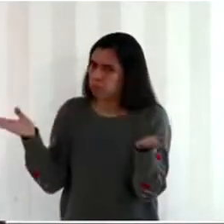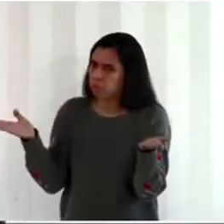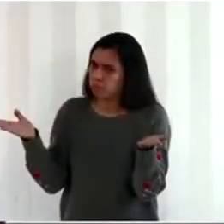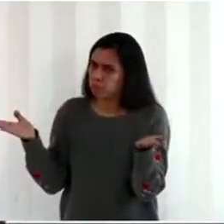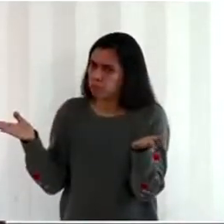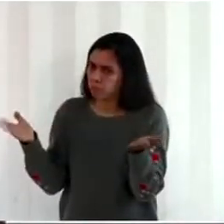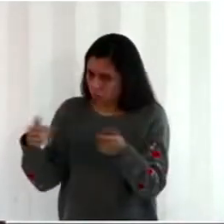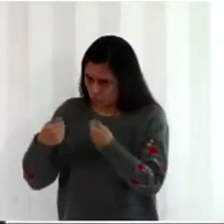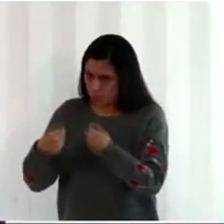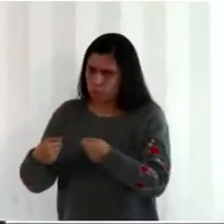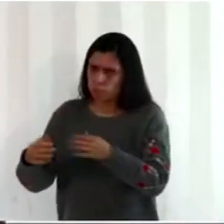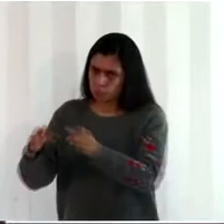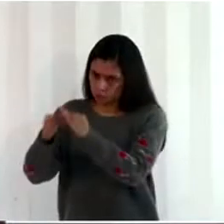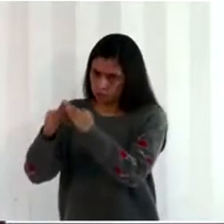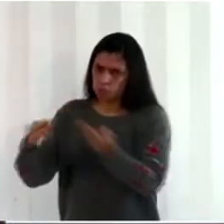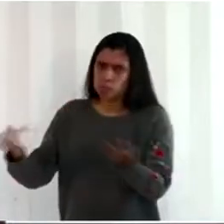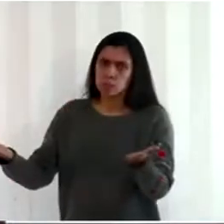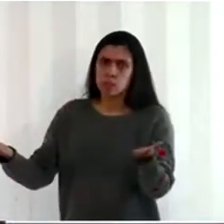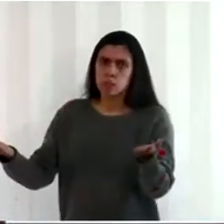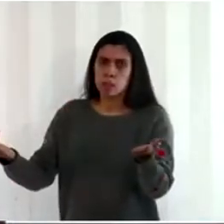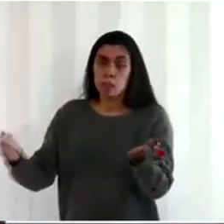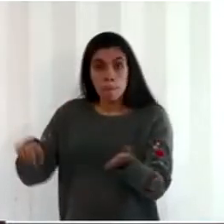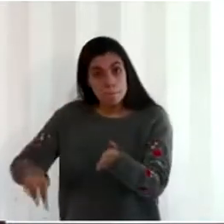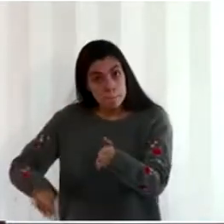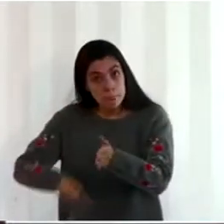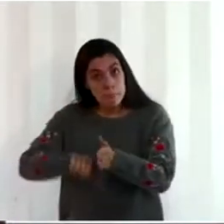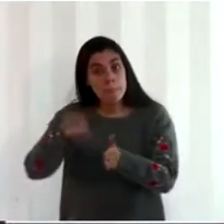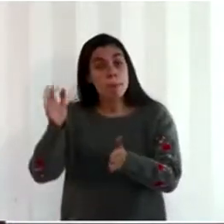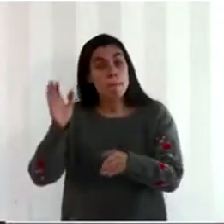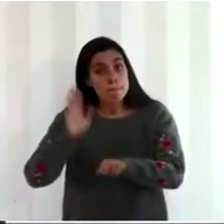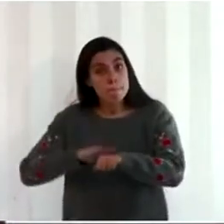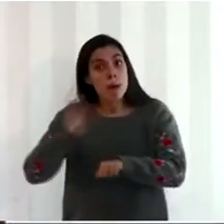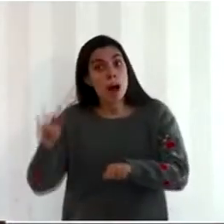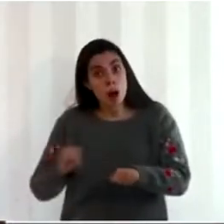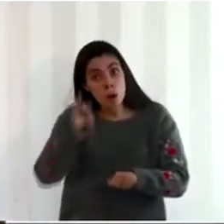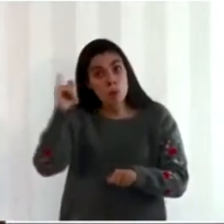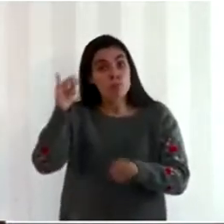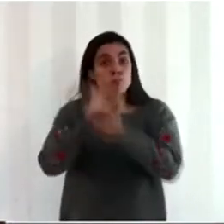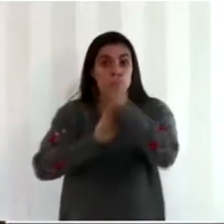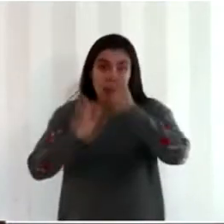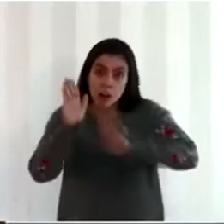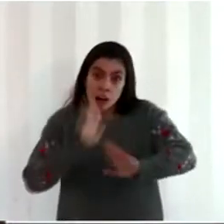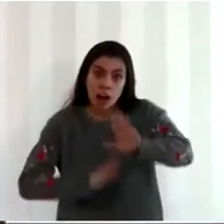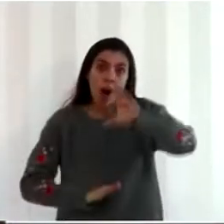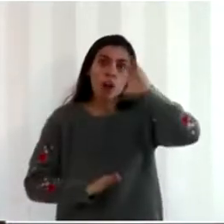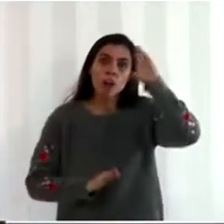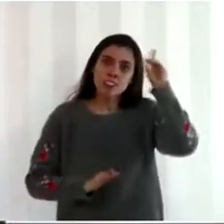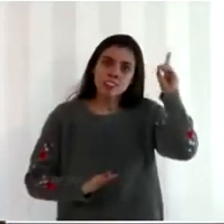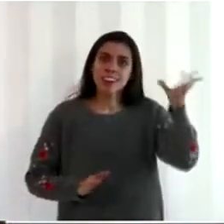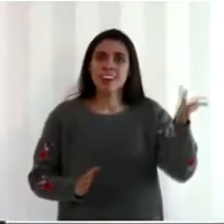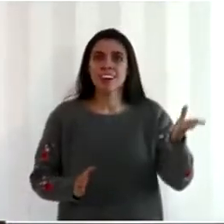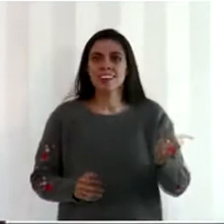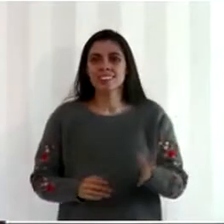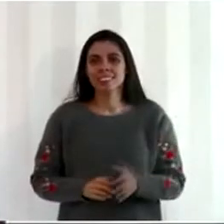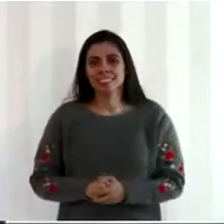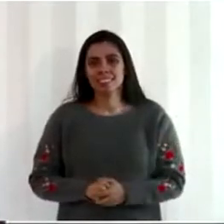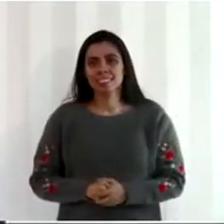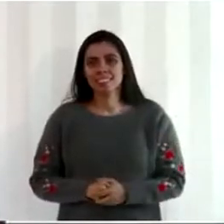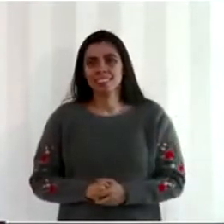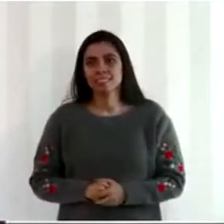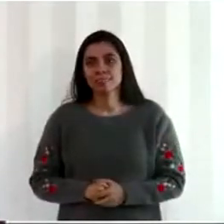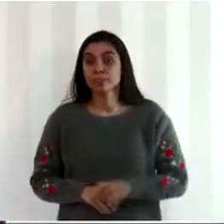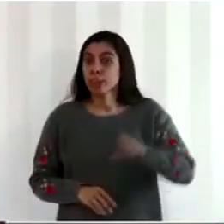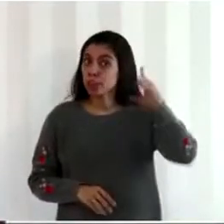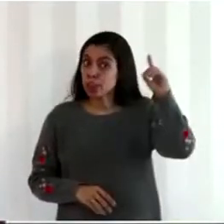chuva, havia sequidão, eles não conseguiam colher nada. E mesmo assim eles não estão entendendo que era Deus quem estava